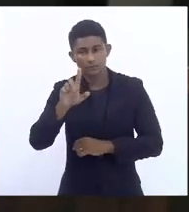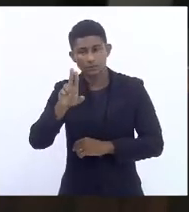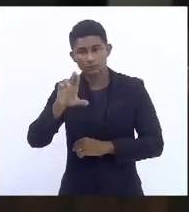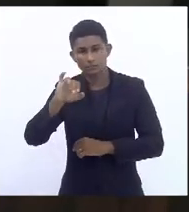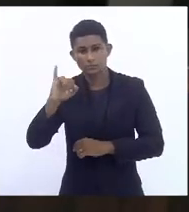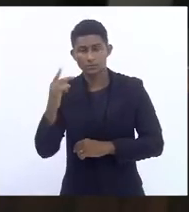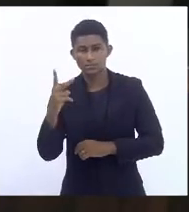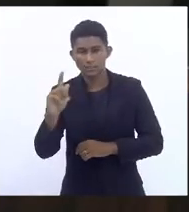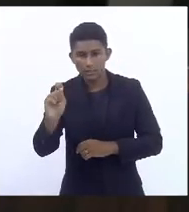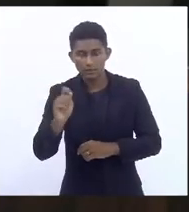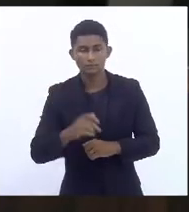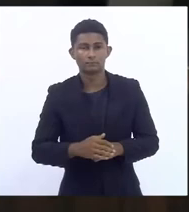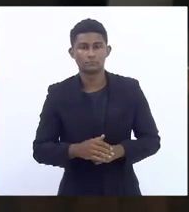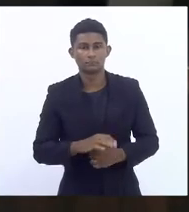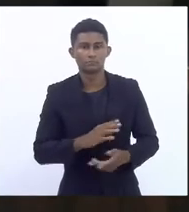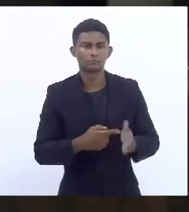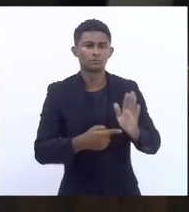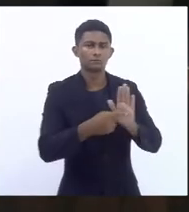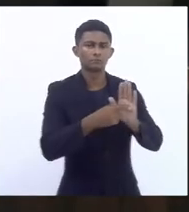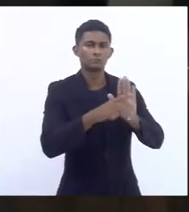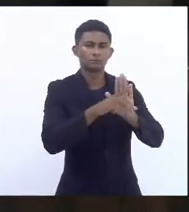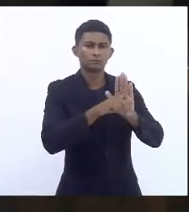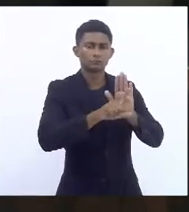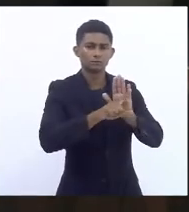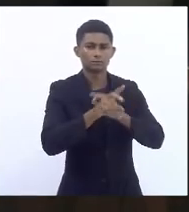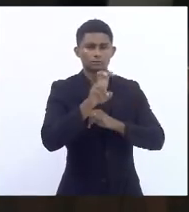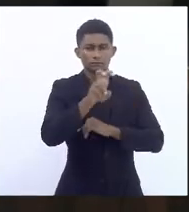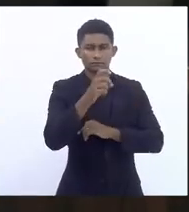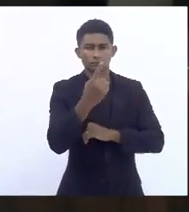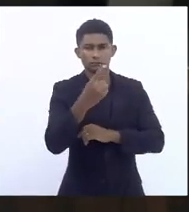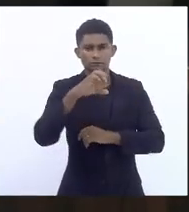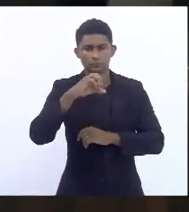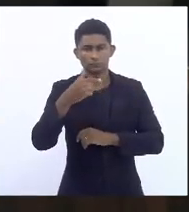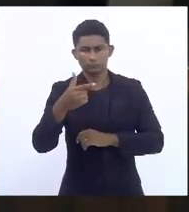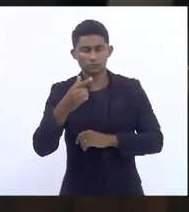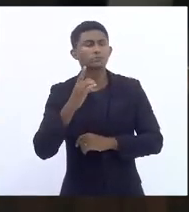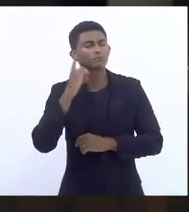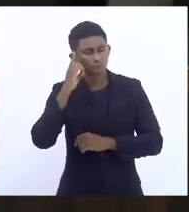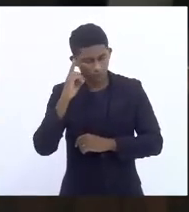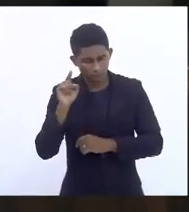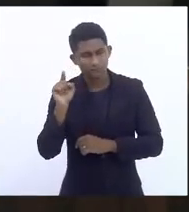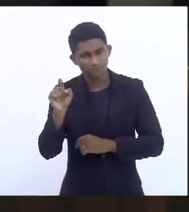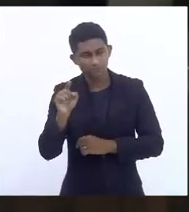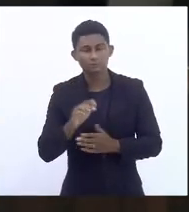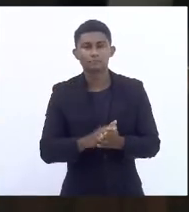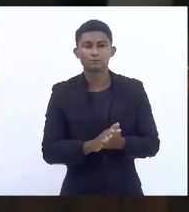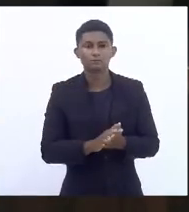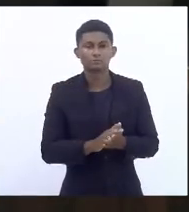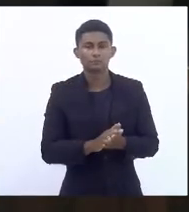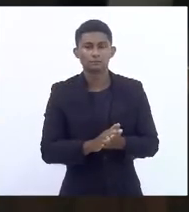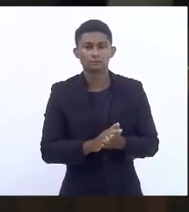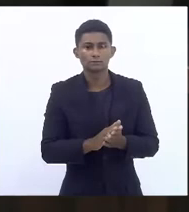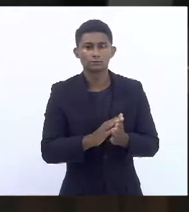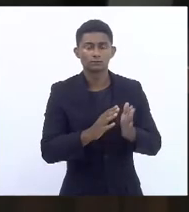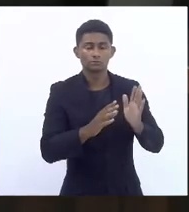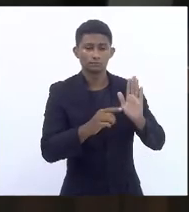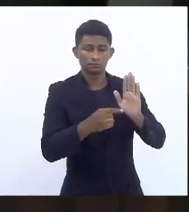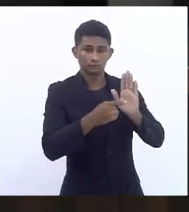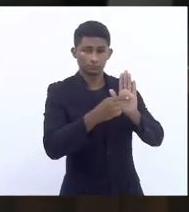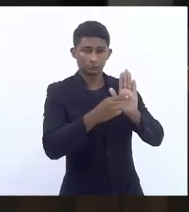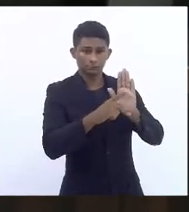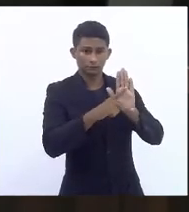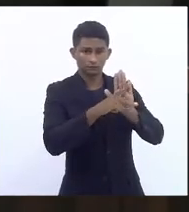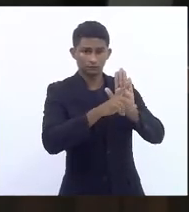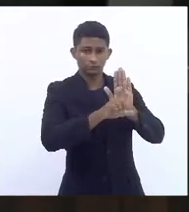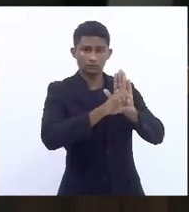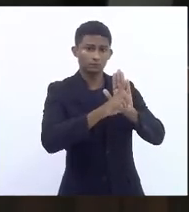projeto de lei 5192, deputada Lucinha, Projeto de inclusão na ordem do dia, projeto de